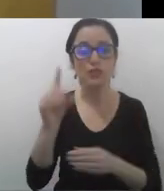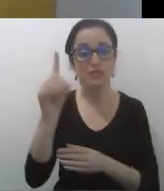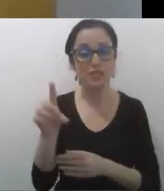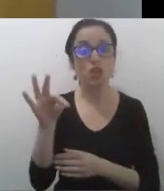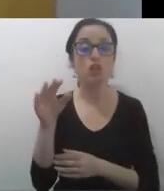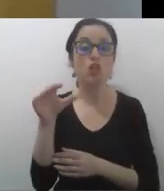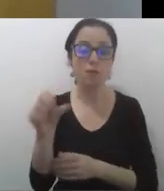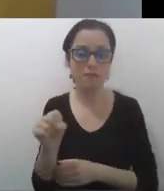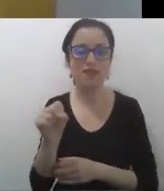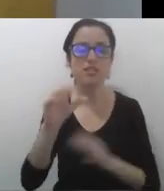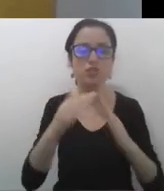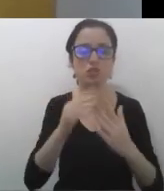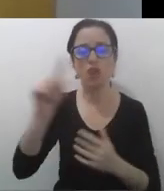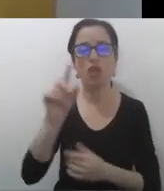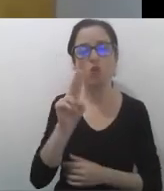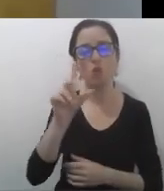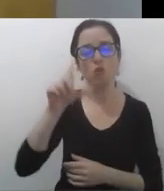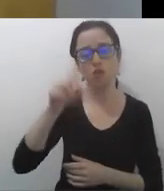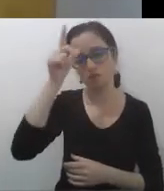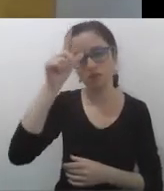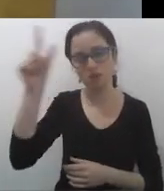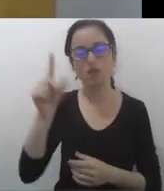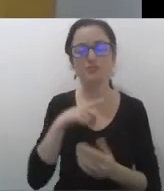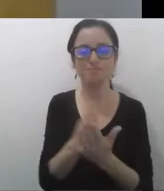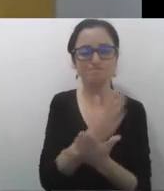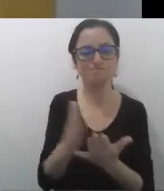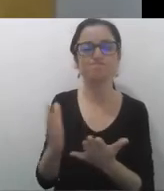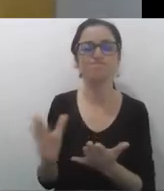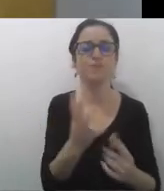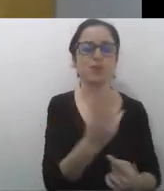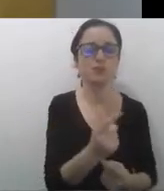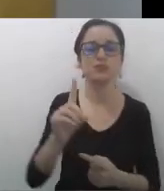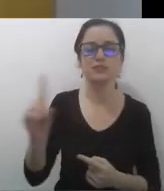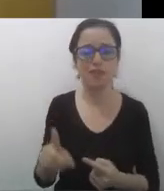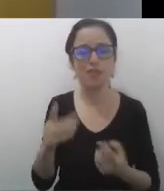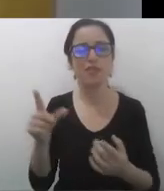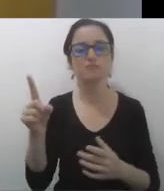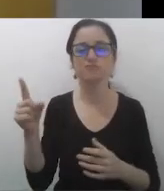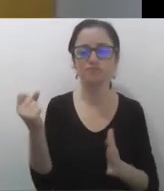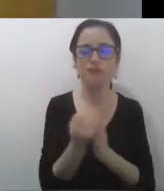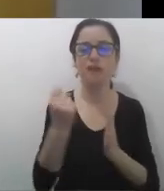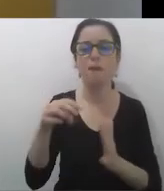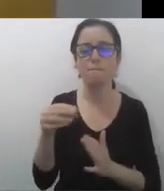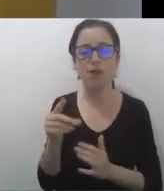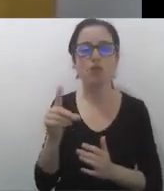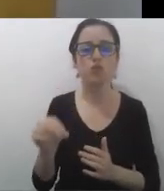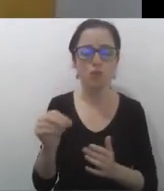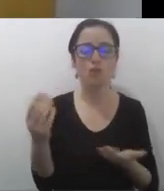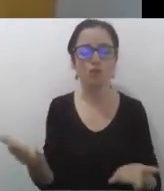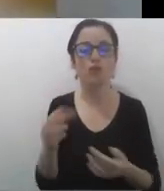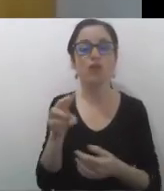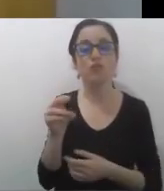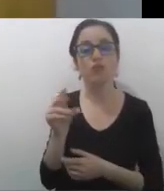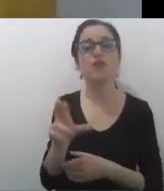Sobretudo a direção de Tomás Maldonado na Escola de Ulm vai marcar, mas o próprio Tomás Maldonado, no fim da vida, volta a pintar,